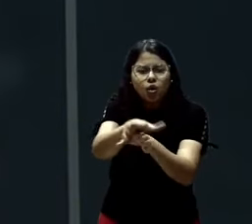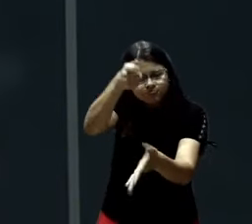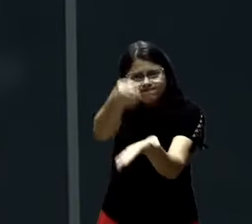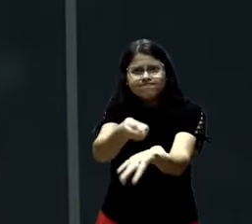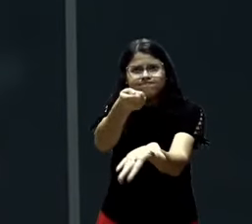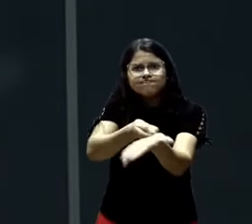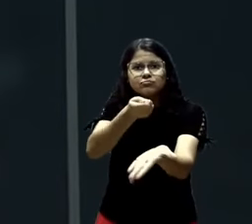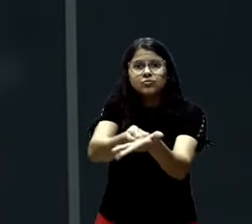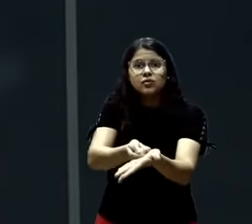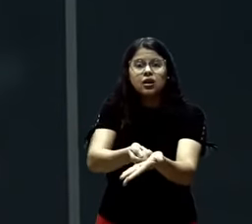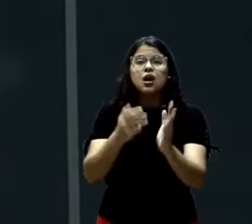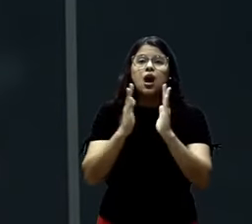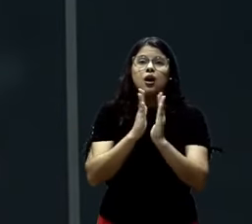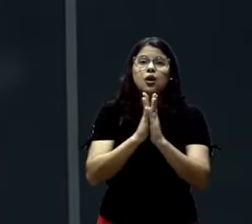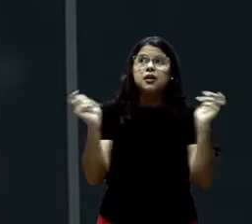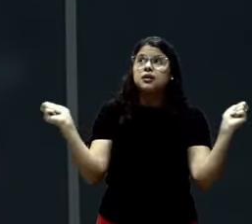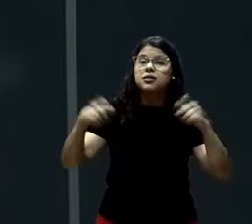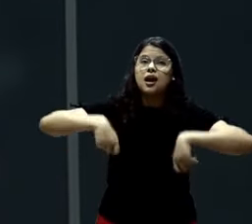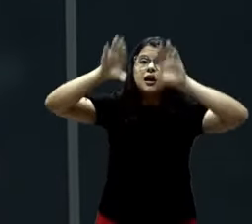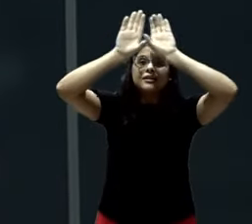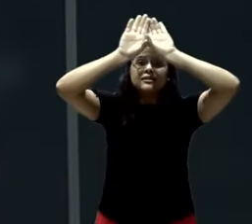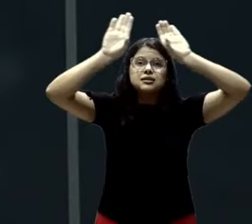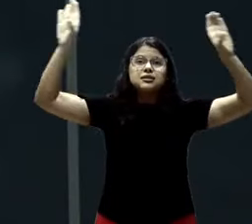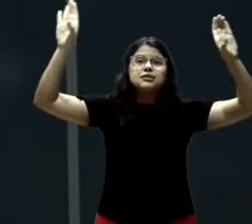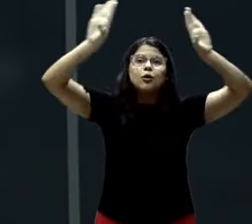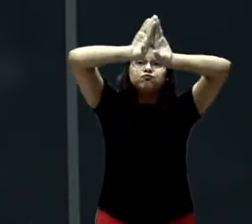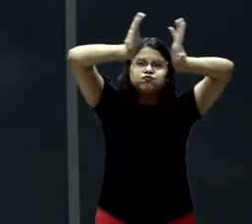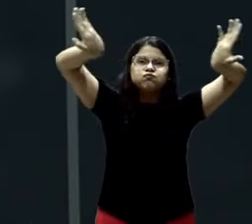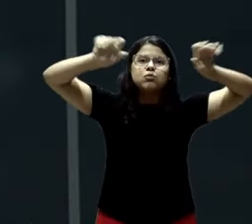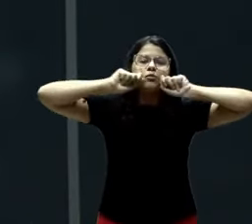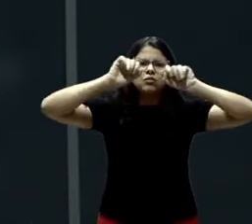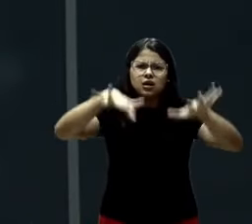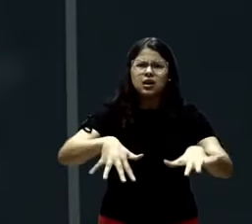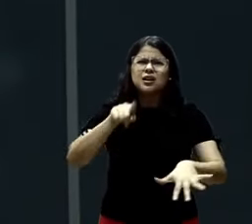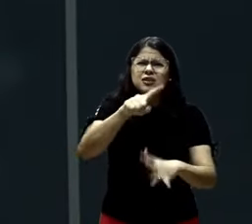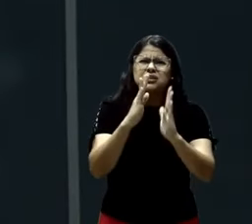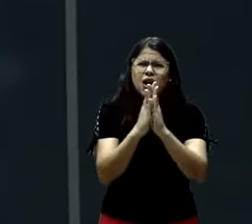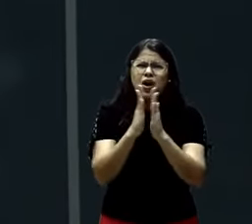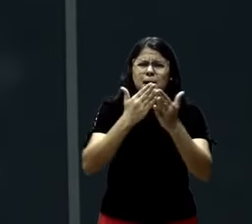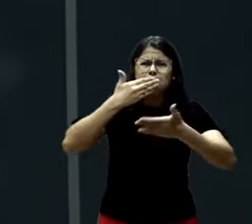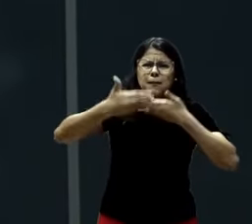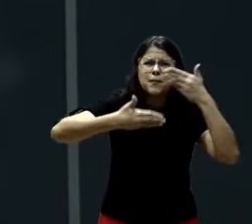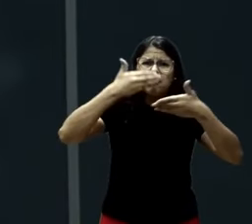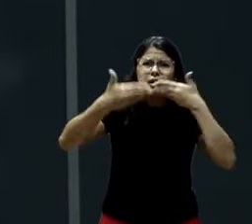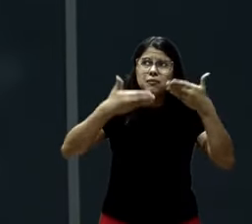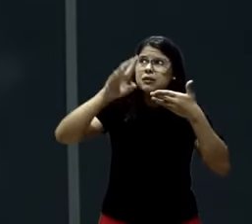oração move céu. Não aconteceu ainda? Persista. A